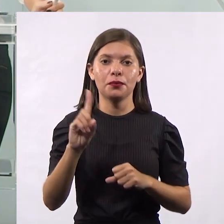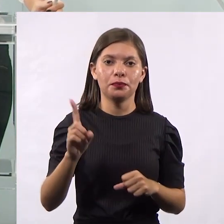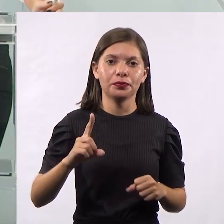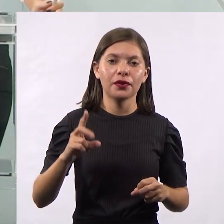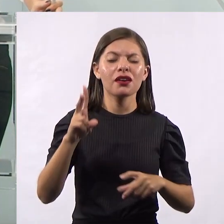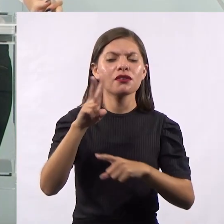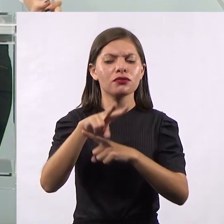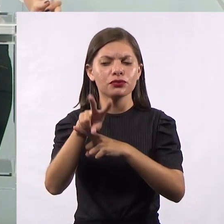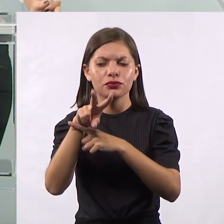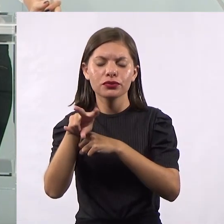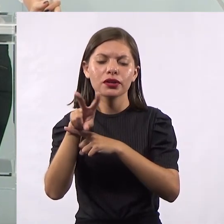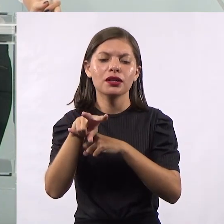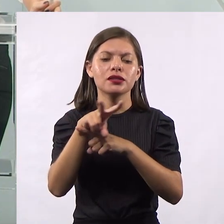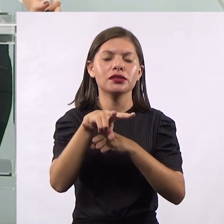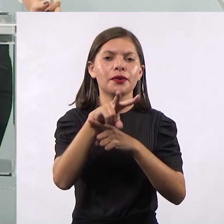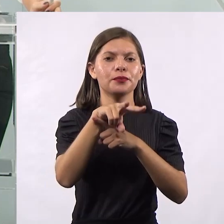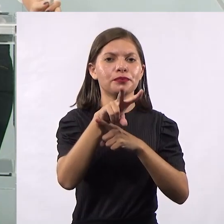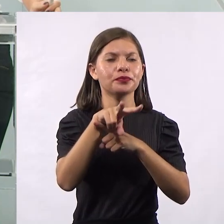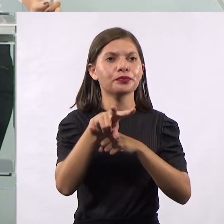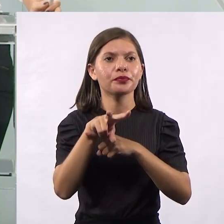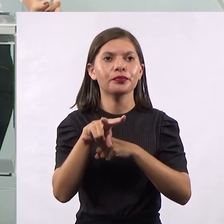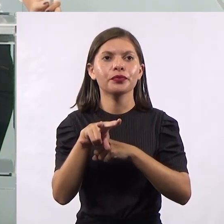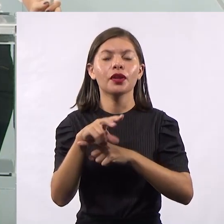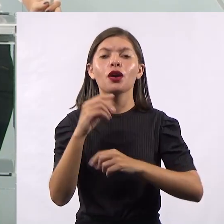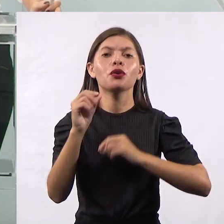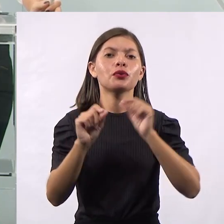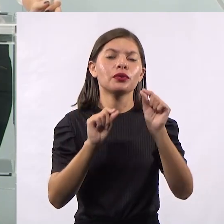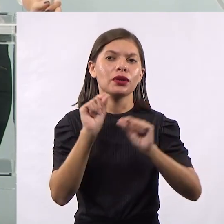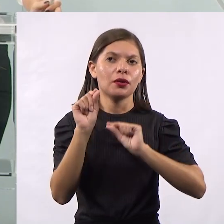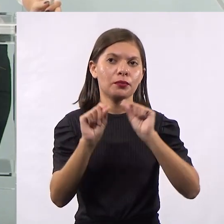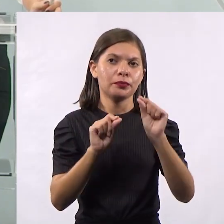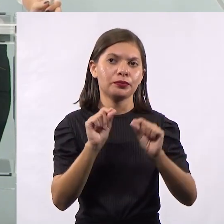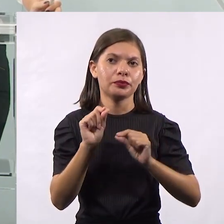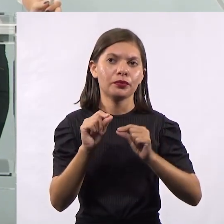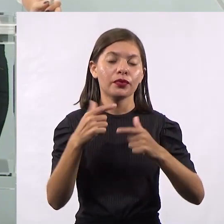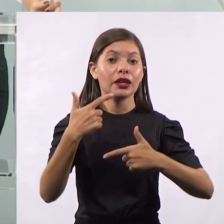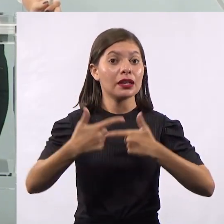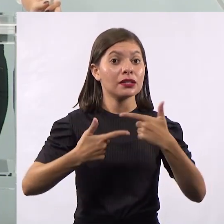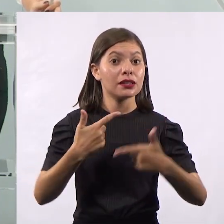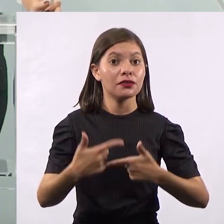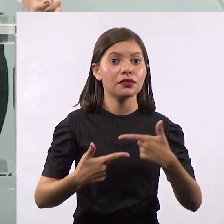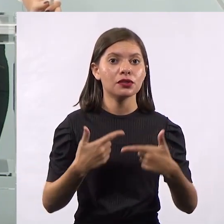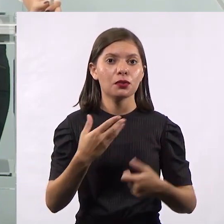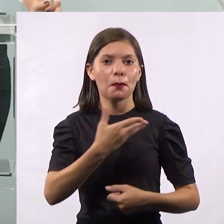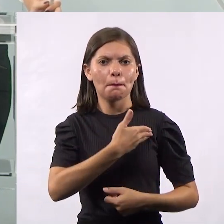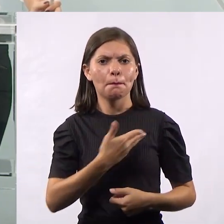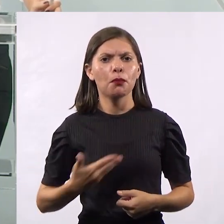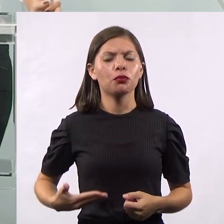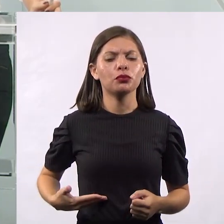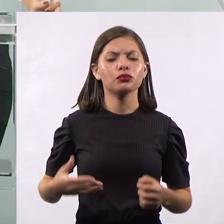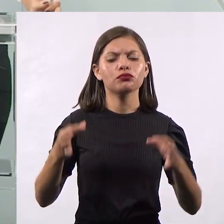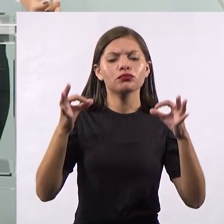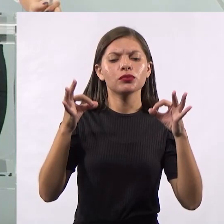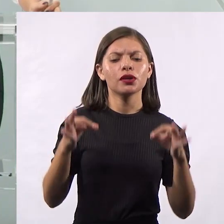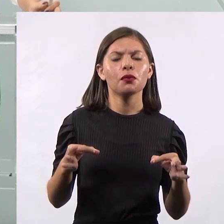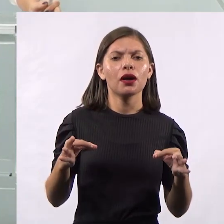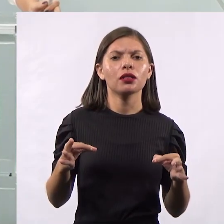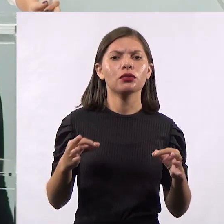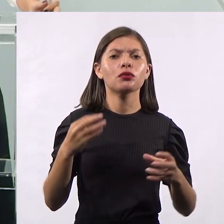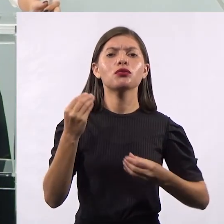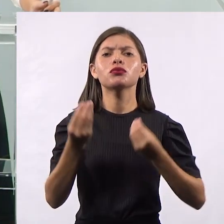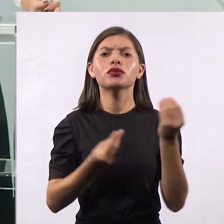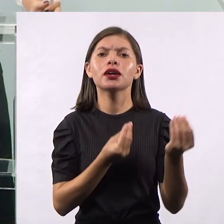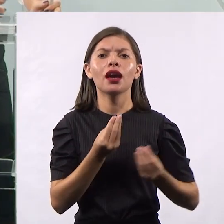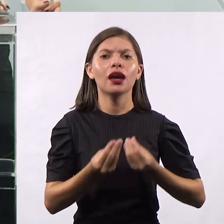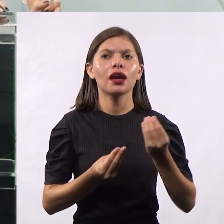tá de boa, tá suave, não. Tem que fiscalizar, né? Tem que fiscalizar o quê? se o serviço público é adequado.